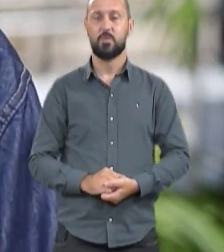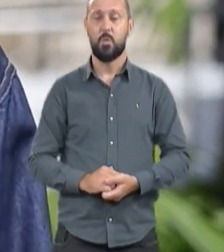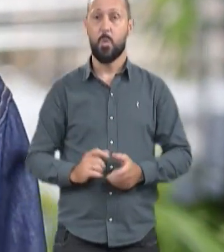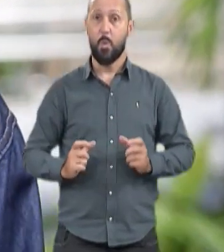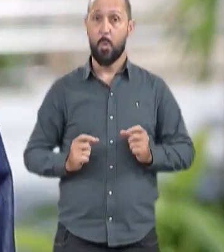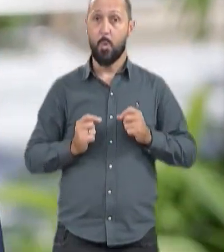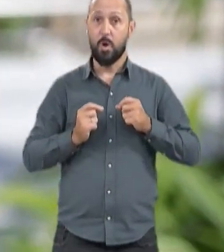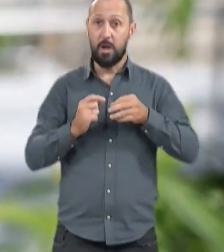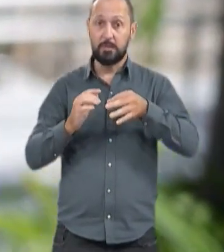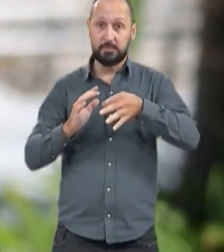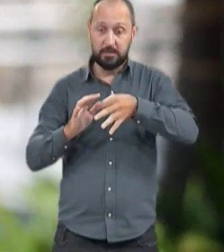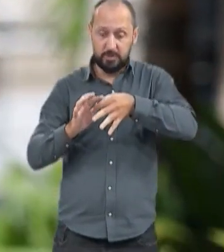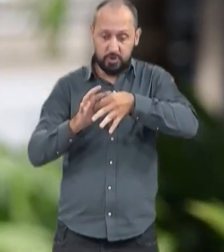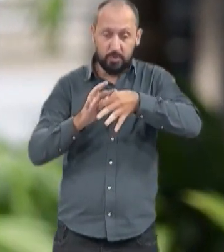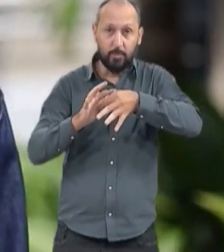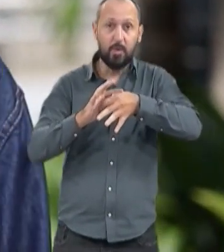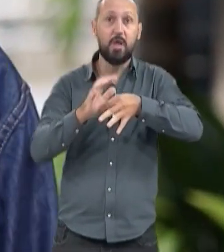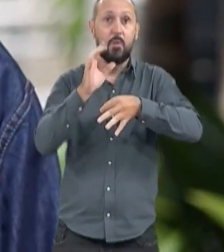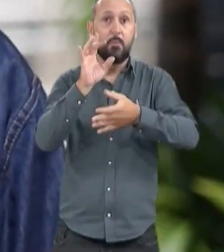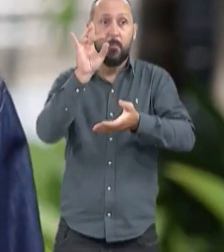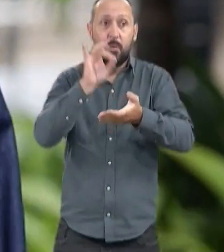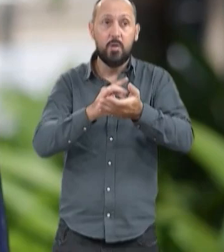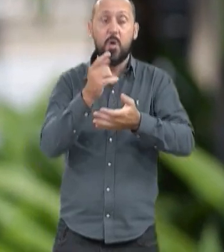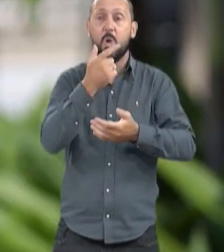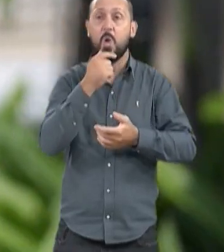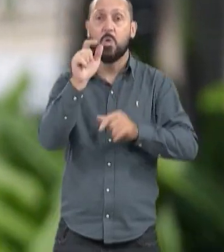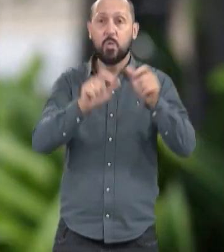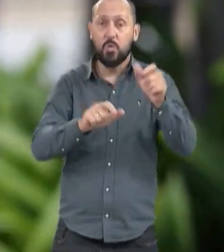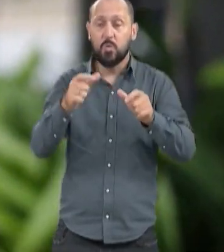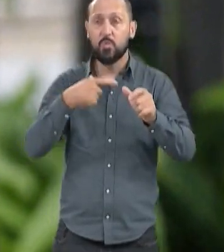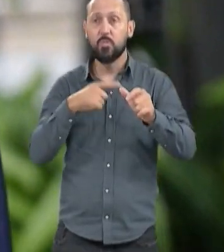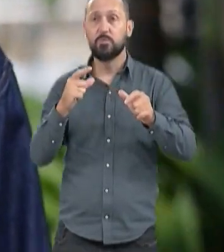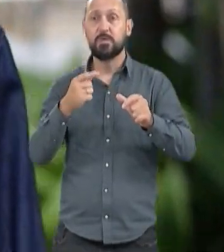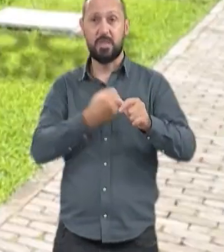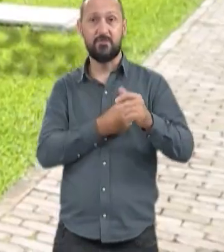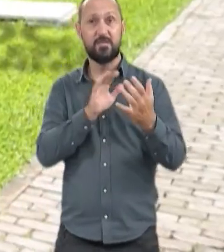O câncer de próstata é uma realidade que muitos homens vão